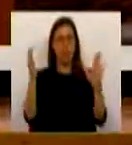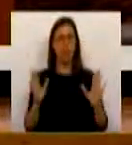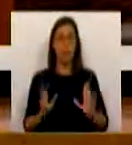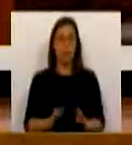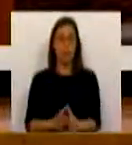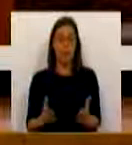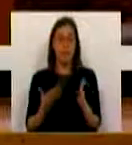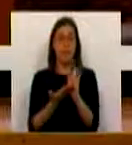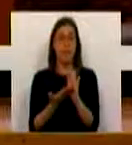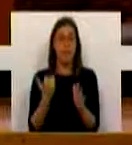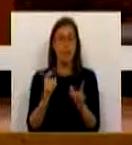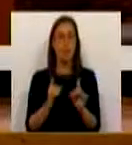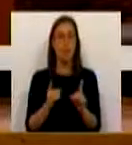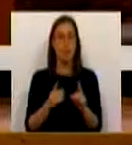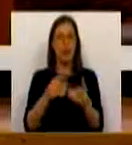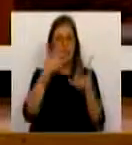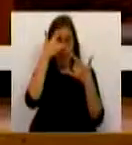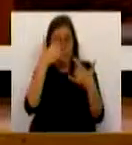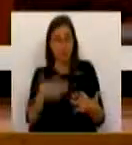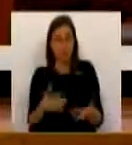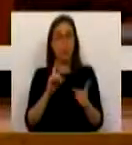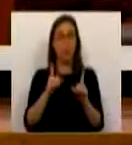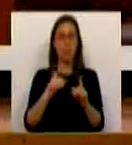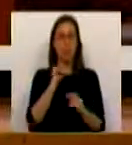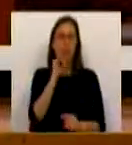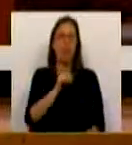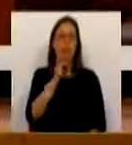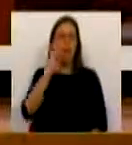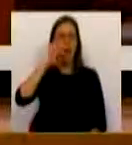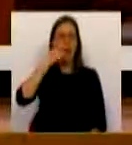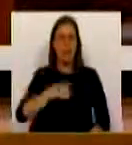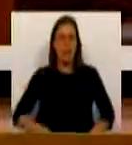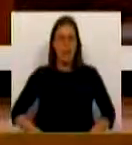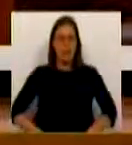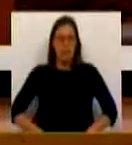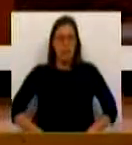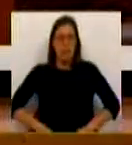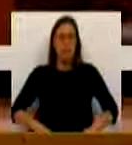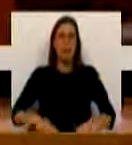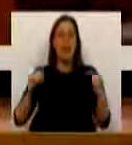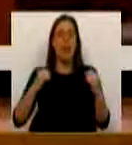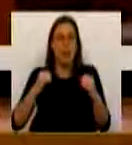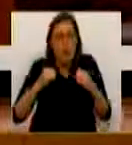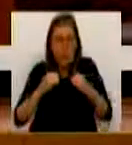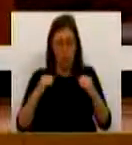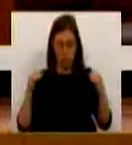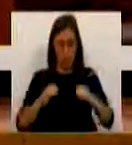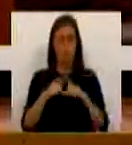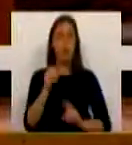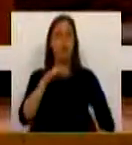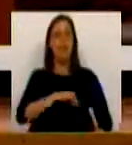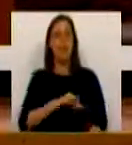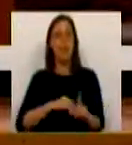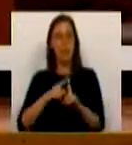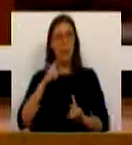democrática, retirando a imprevisibilidade dos constantes ataques a cortes ou nos salários